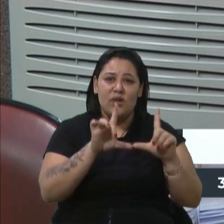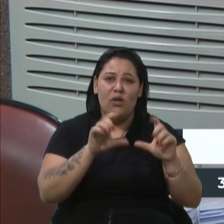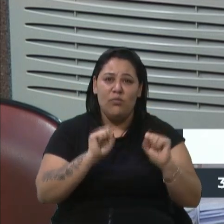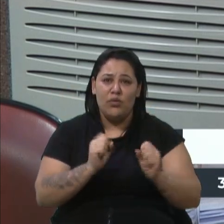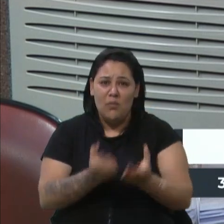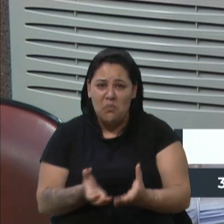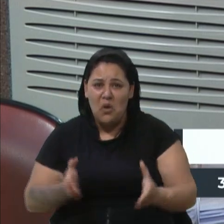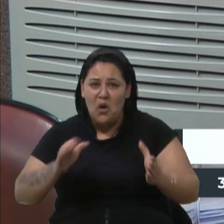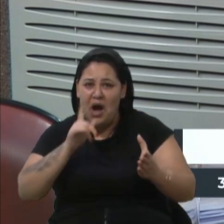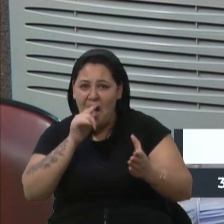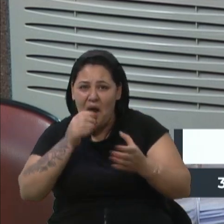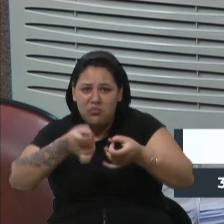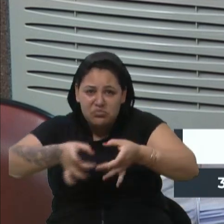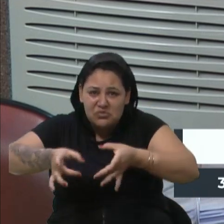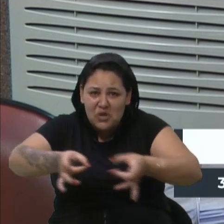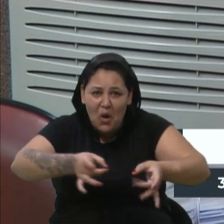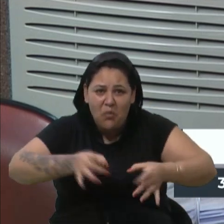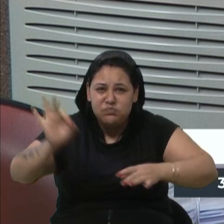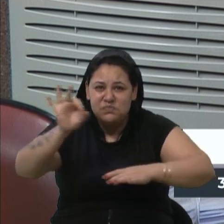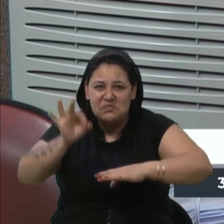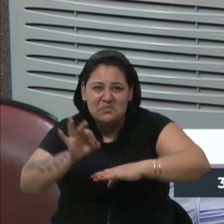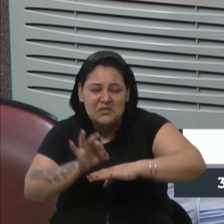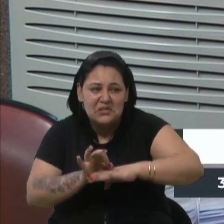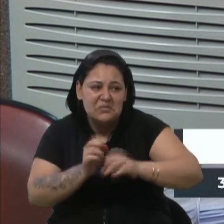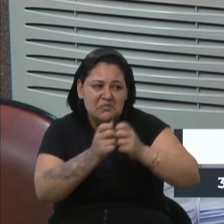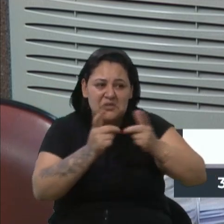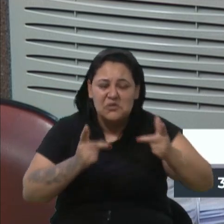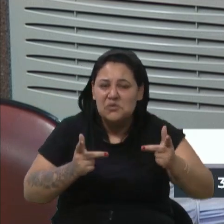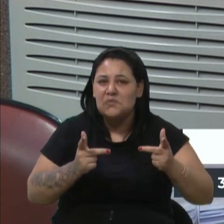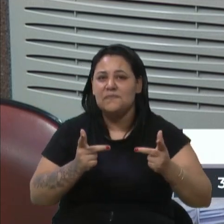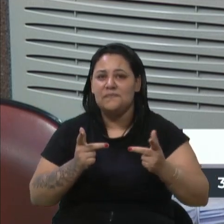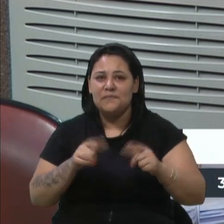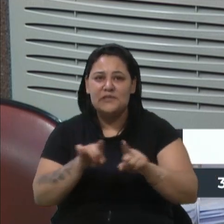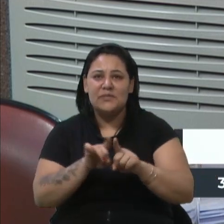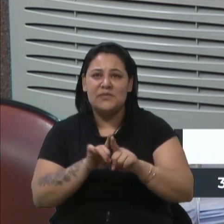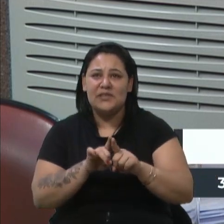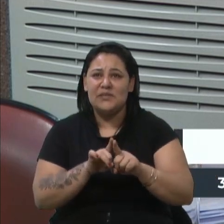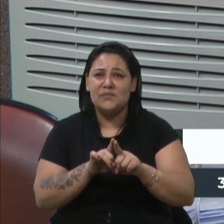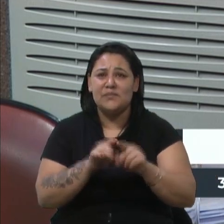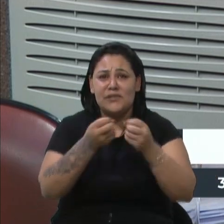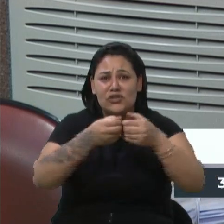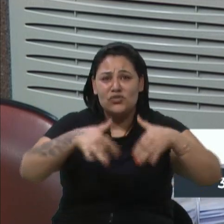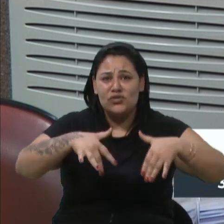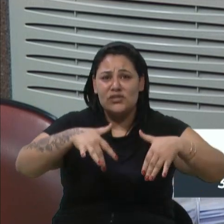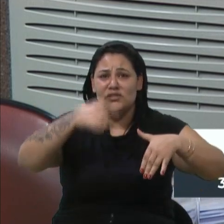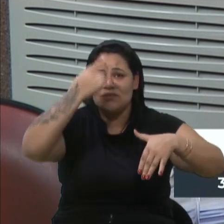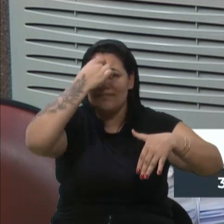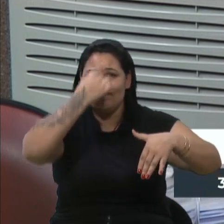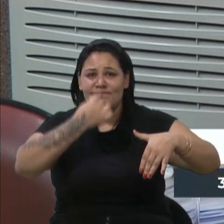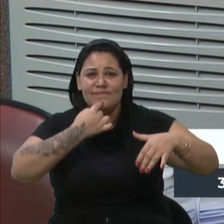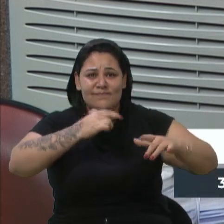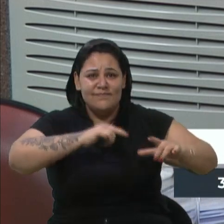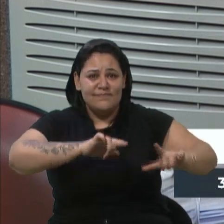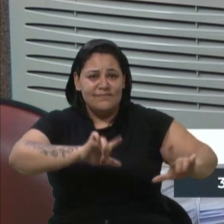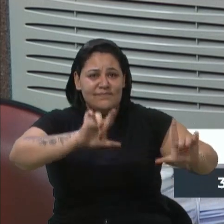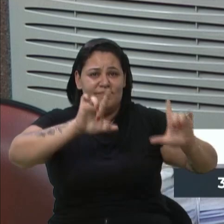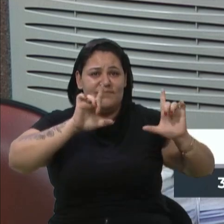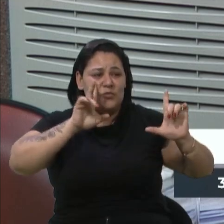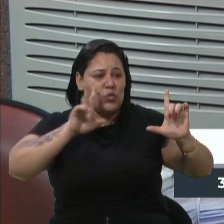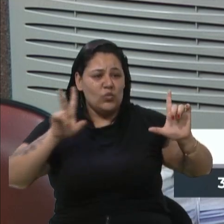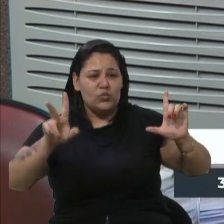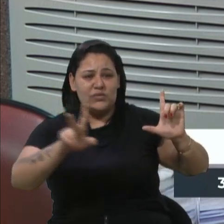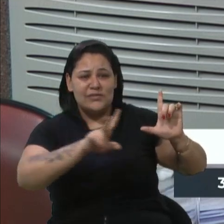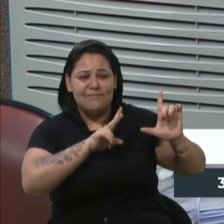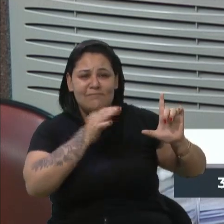acumulada, mosquito da dengue, entre outros. E é também a péssima imagem para Caxias do Sul, porque mostra ali que é uma casa extremamente antiga, não sei se